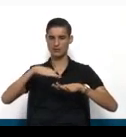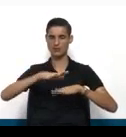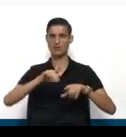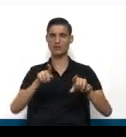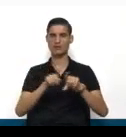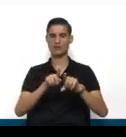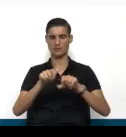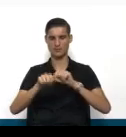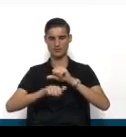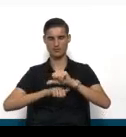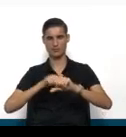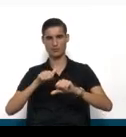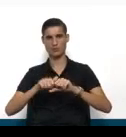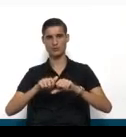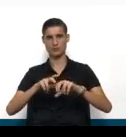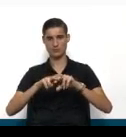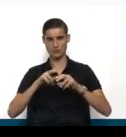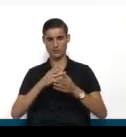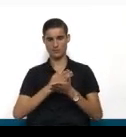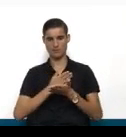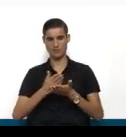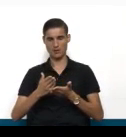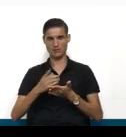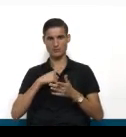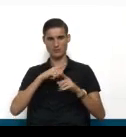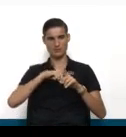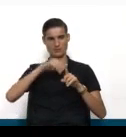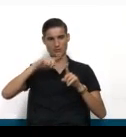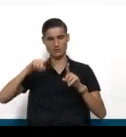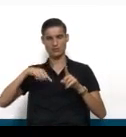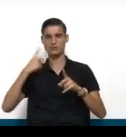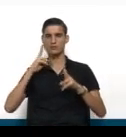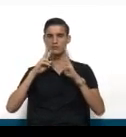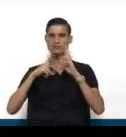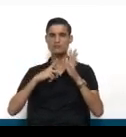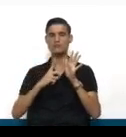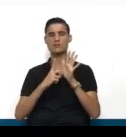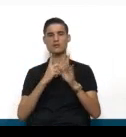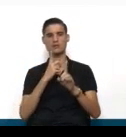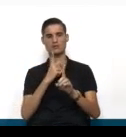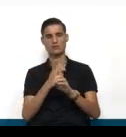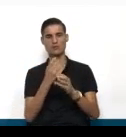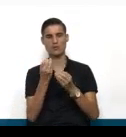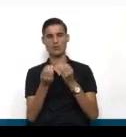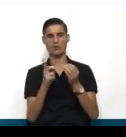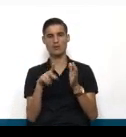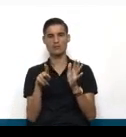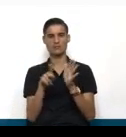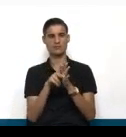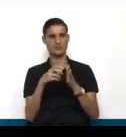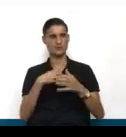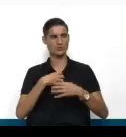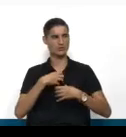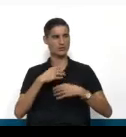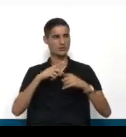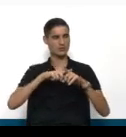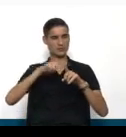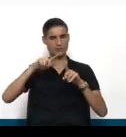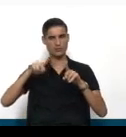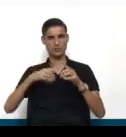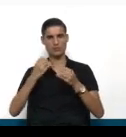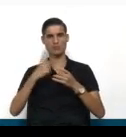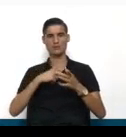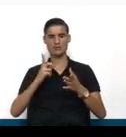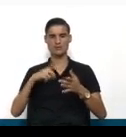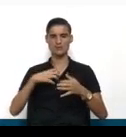também vai variando. Então, a partir deste gráfico, a gente consegue identificar como é o modelo dessa onda, como